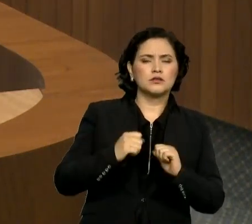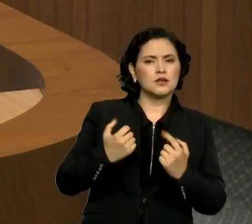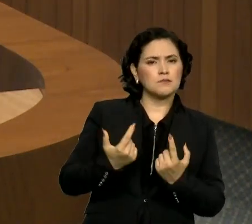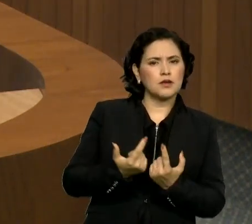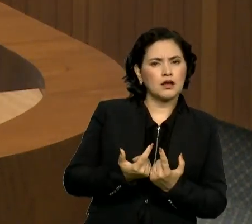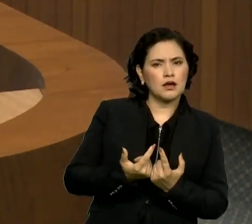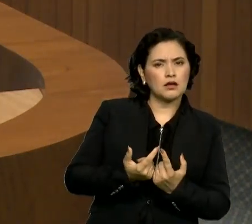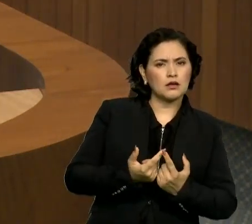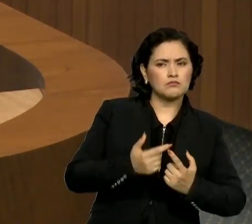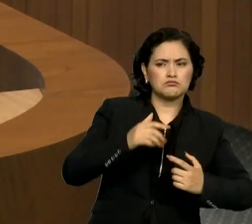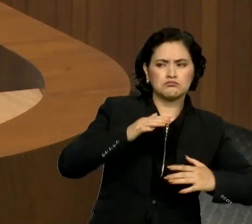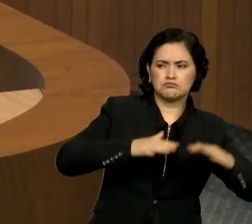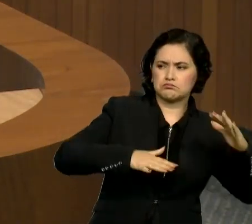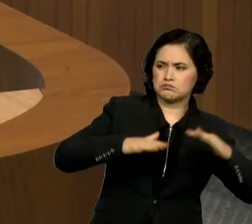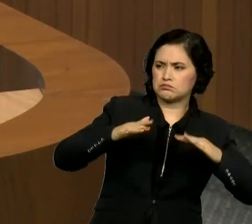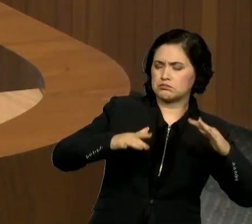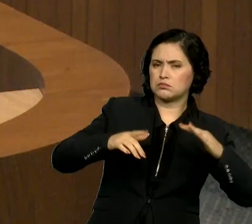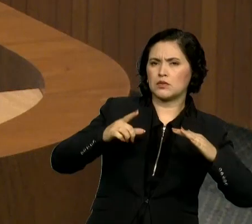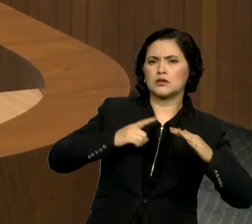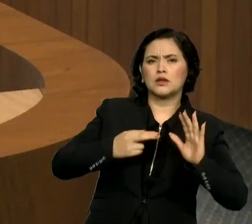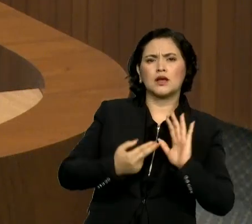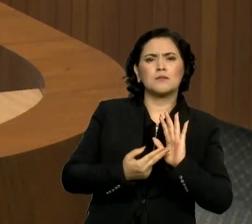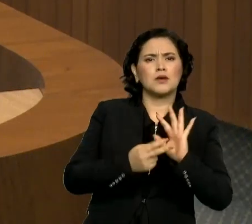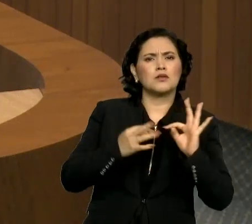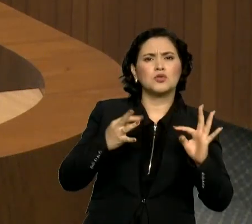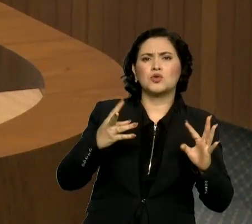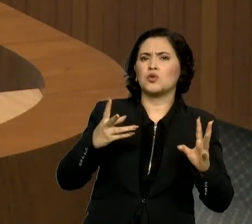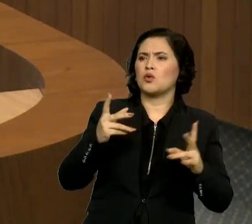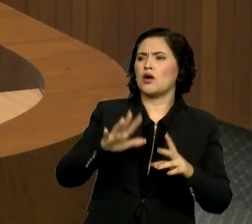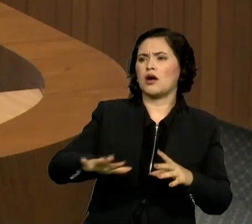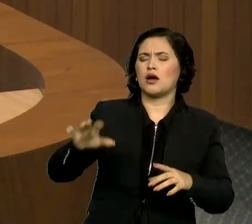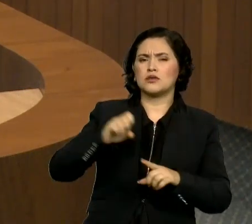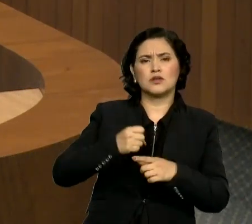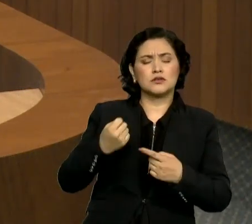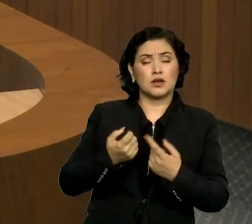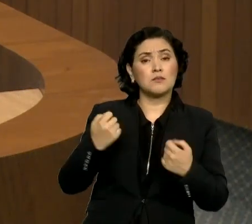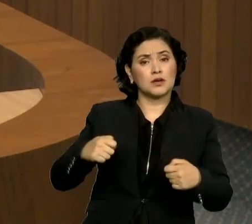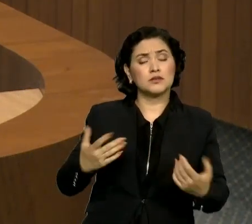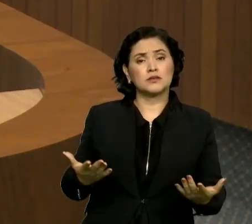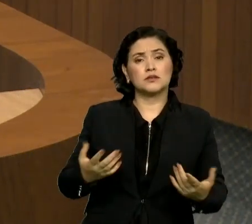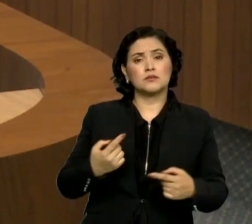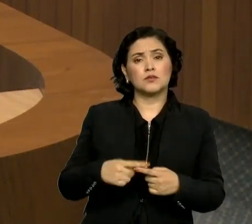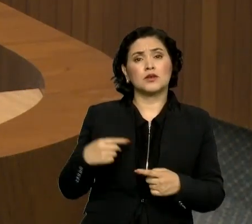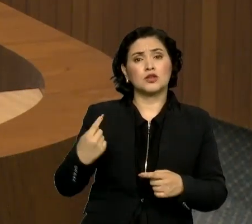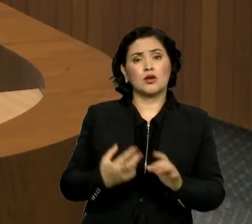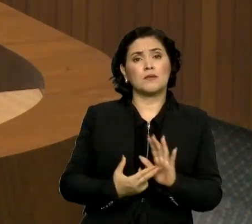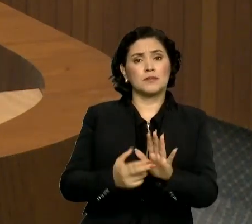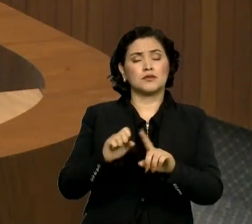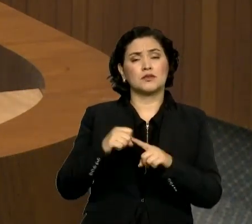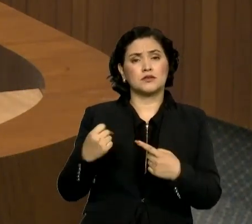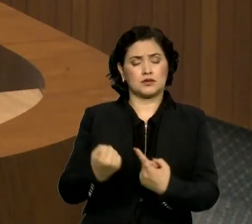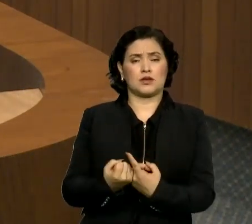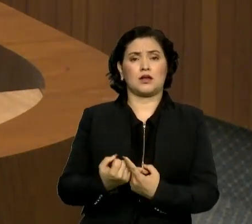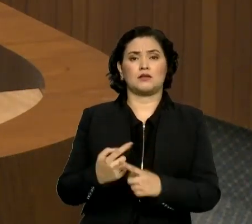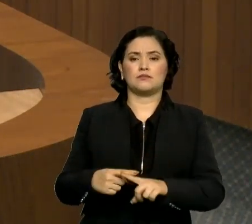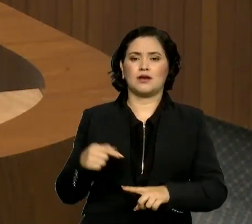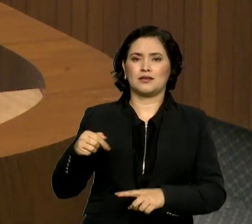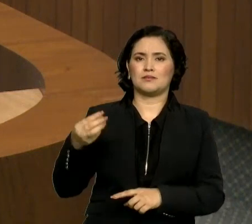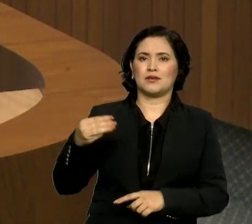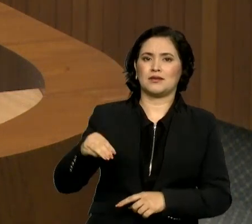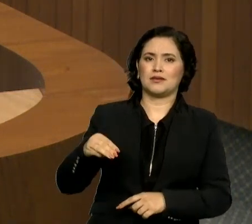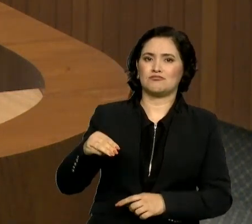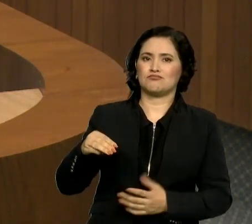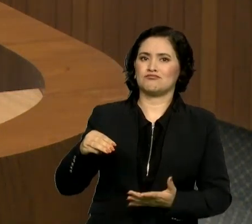aqui de todos os segmentos sociais, pelo menos deveria ter. Apesar de que aqui no Maranhão nós não costumamos ter